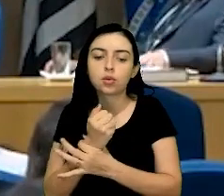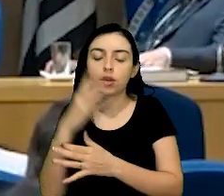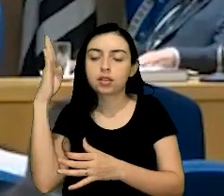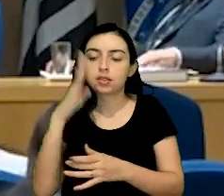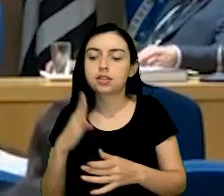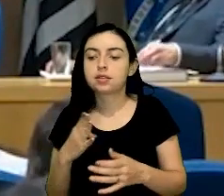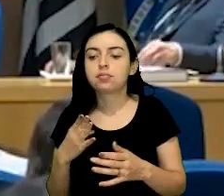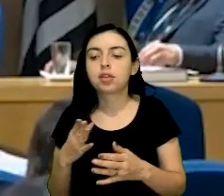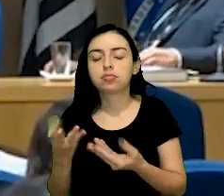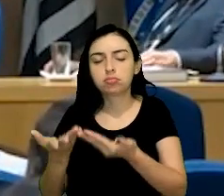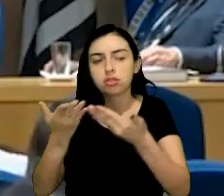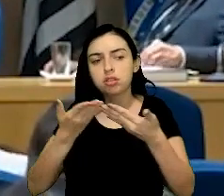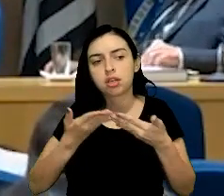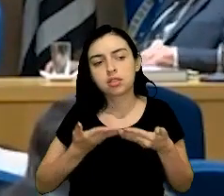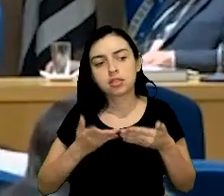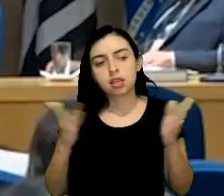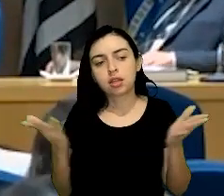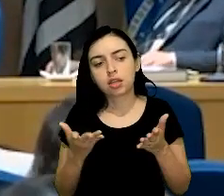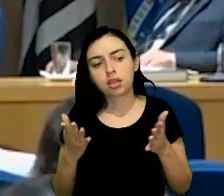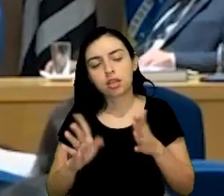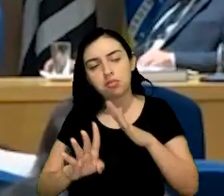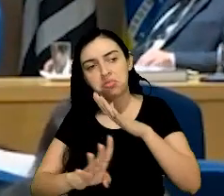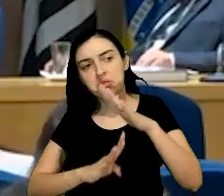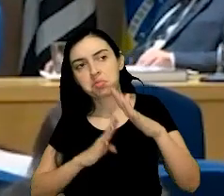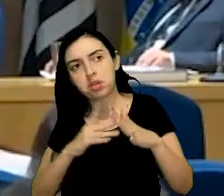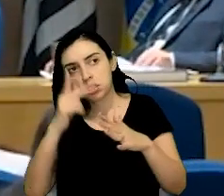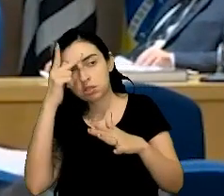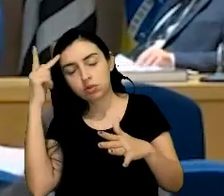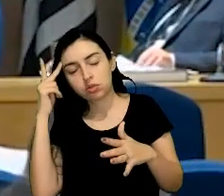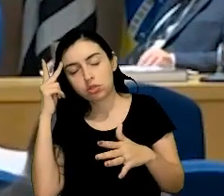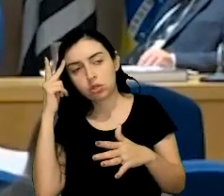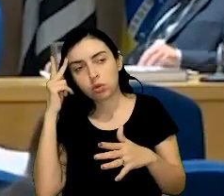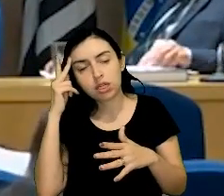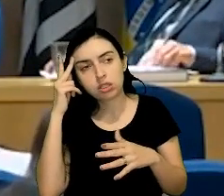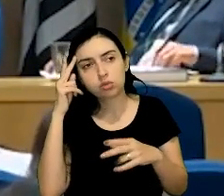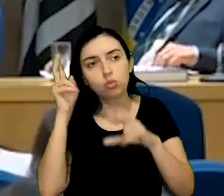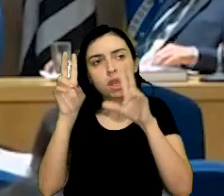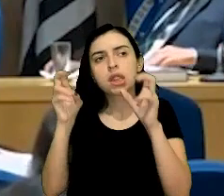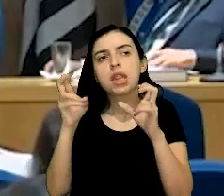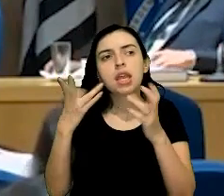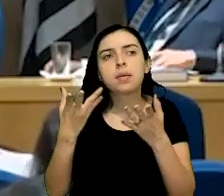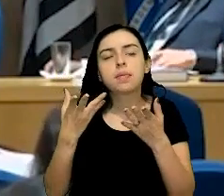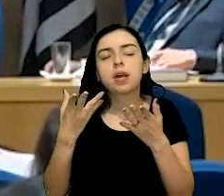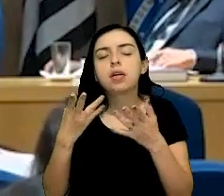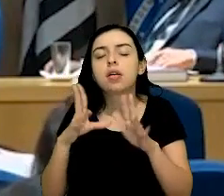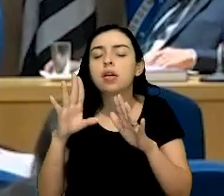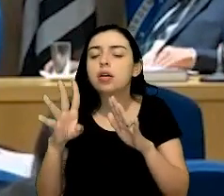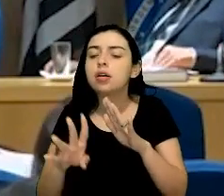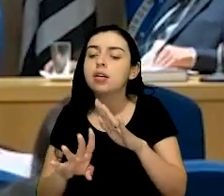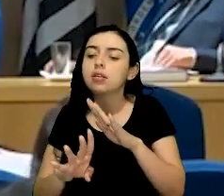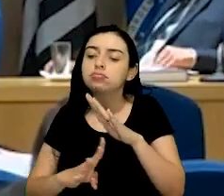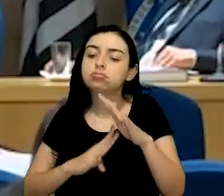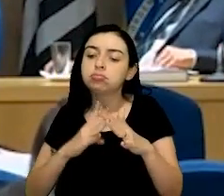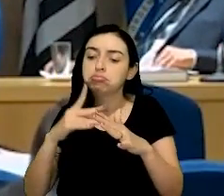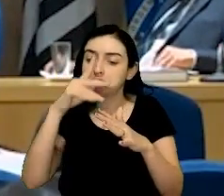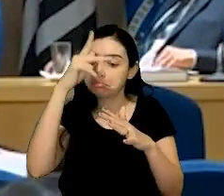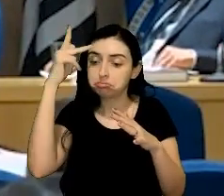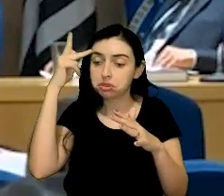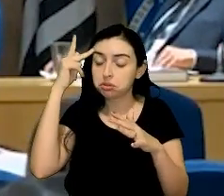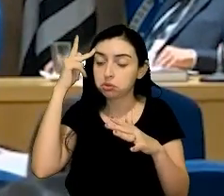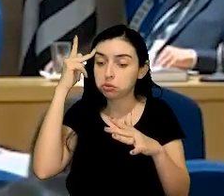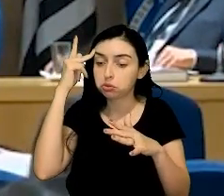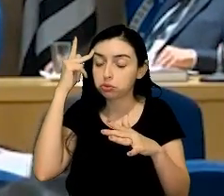trazermos para esses migrantes a questão de que esses migrantes internacionais, se eles